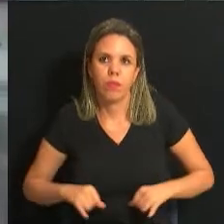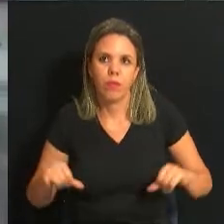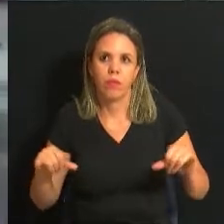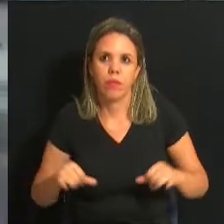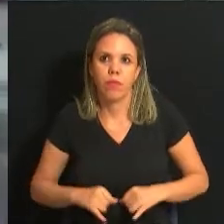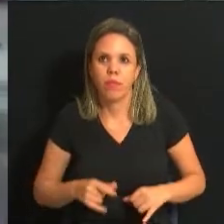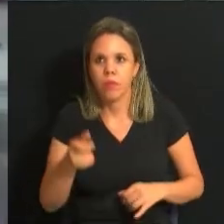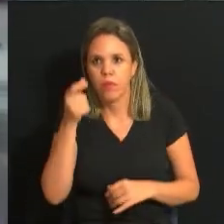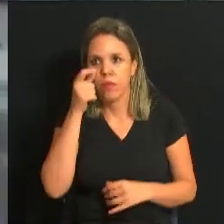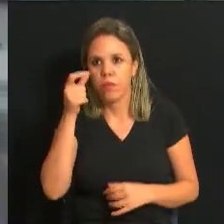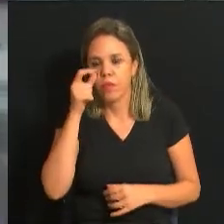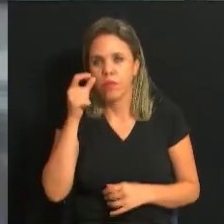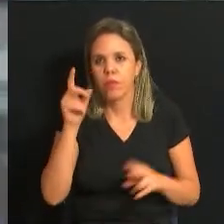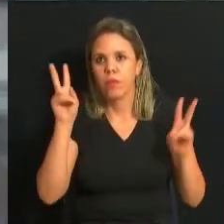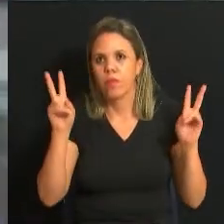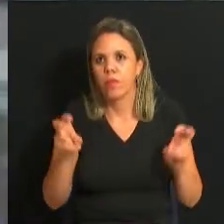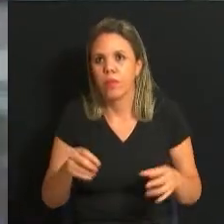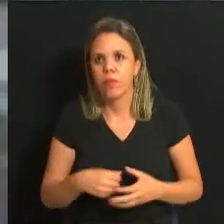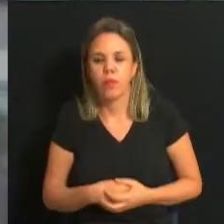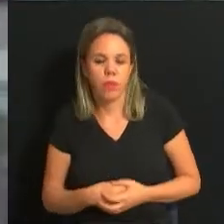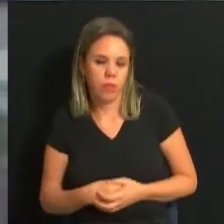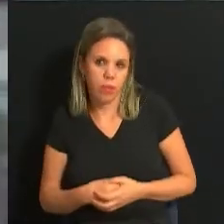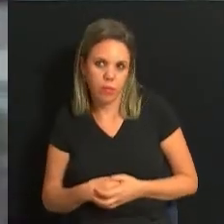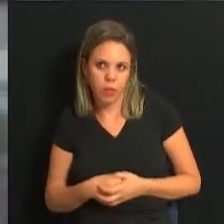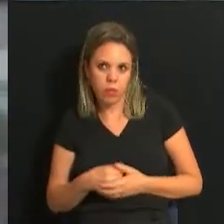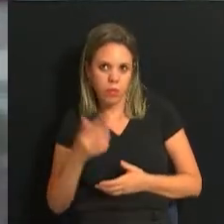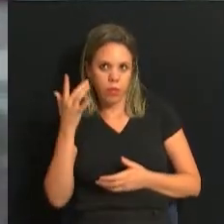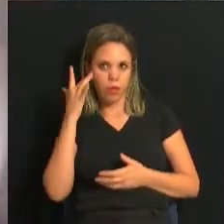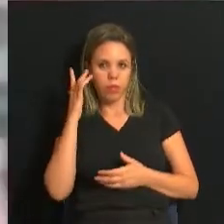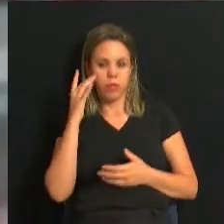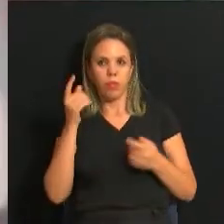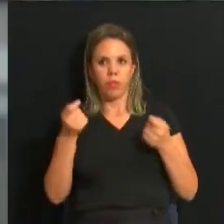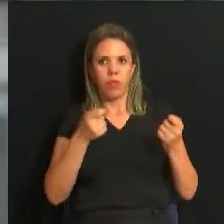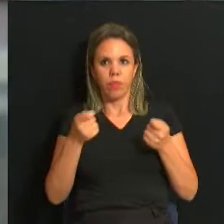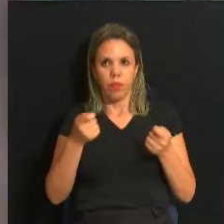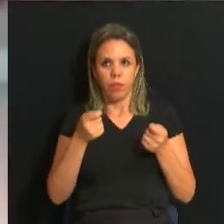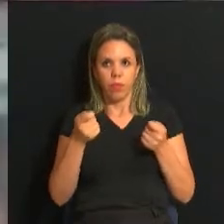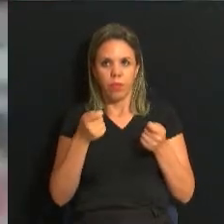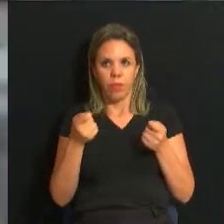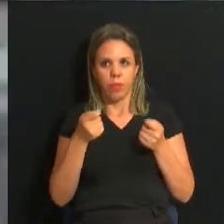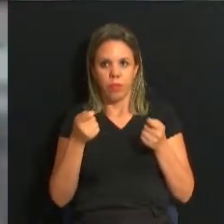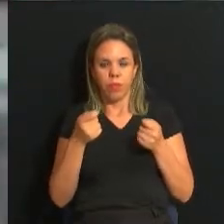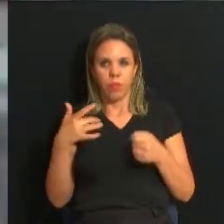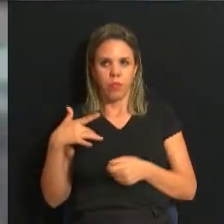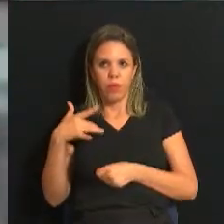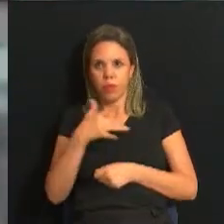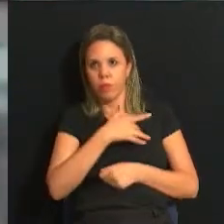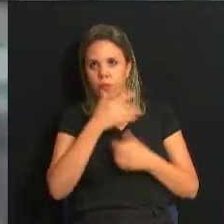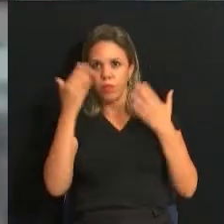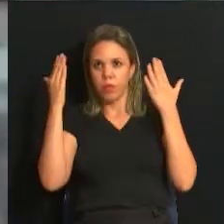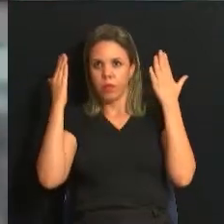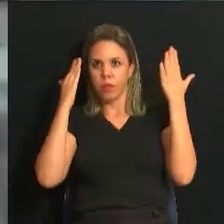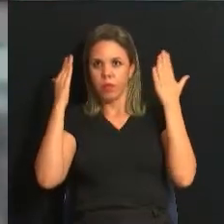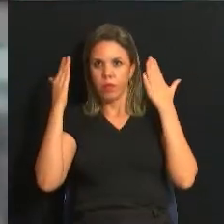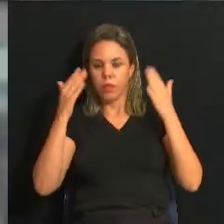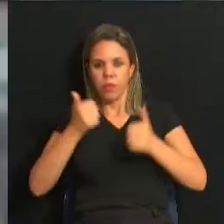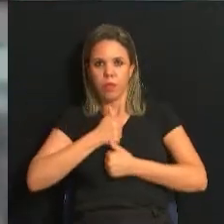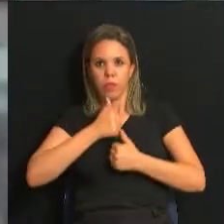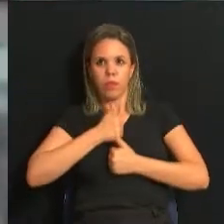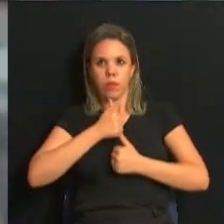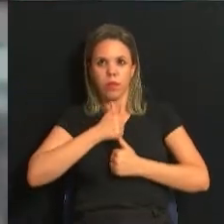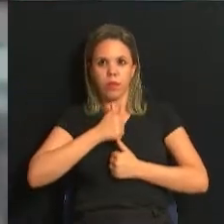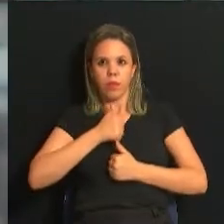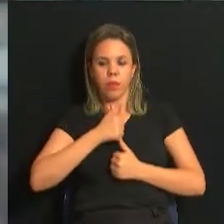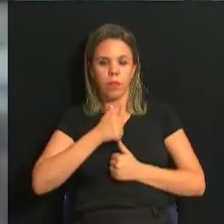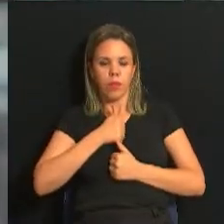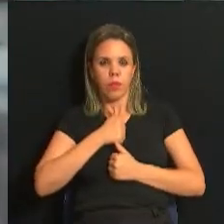olhe essas questões. Então, eu acho que esse equilíbrio, né, da saúde mental, da autoestima, de ter um olhar de entender